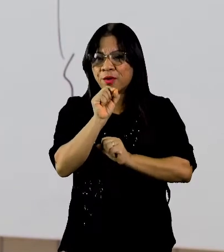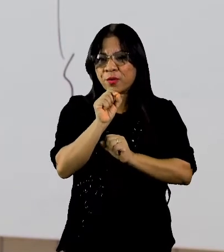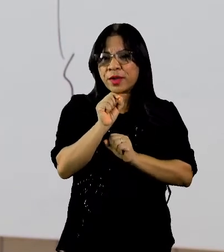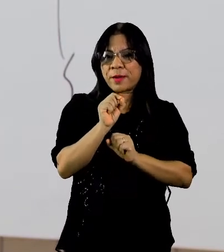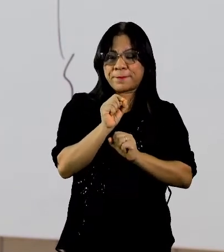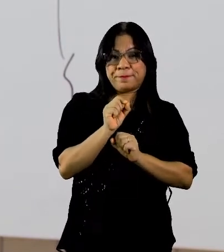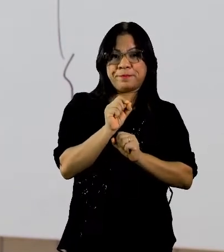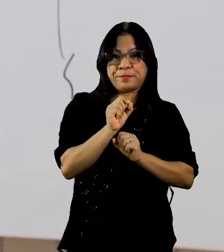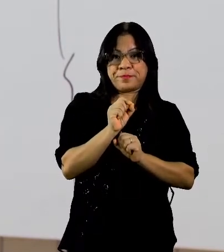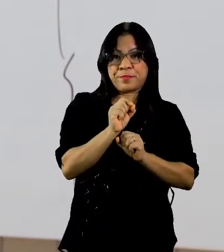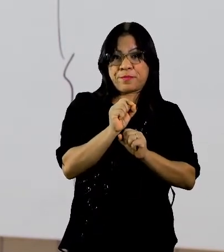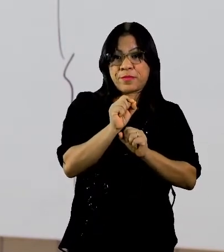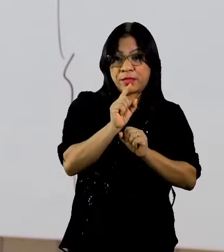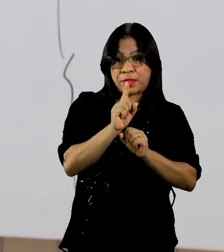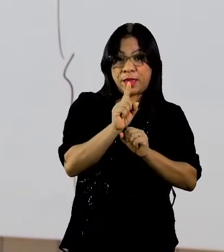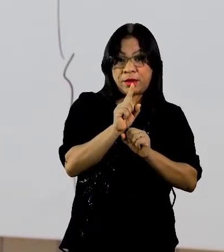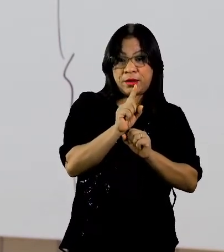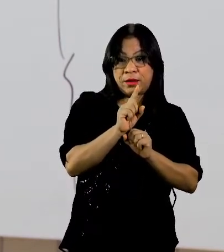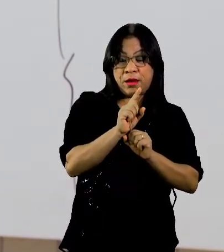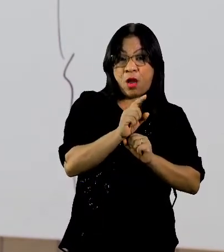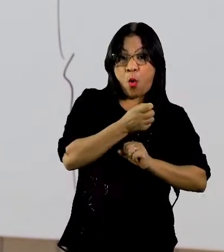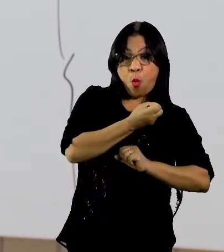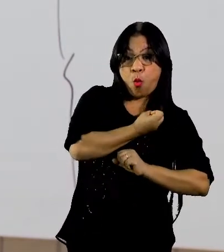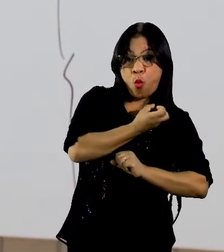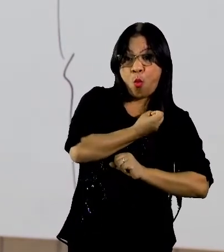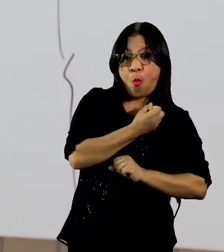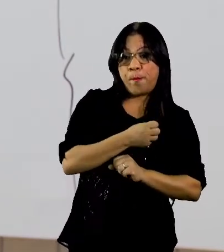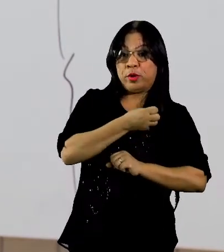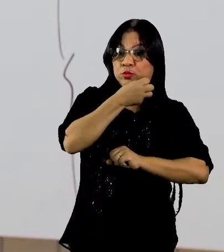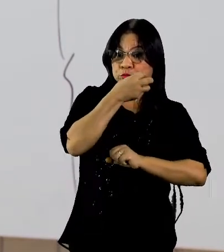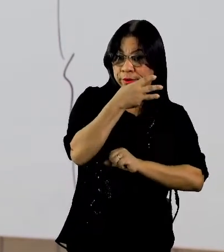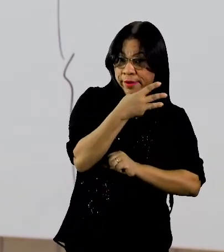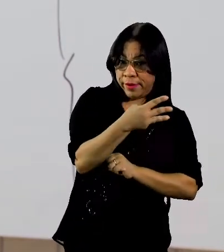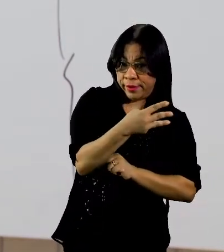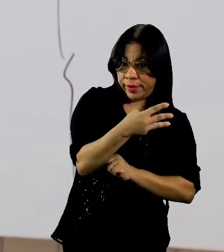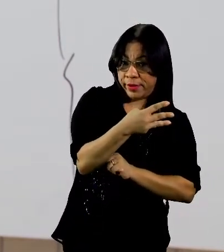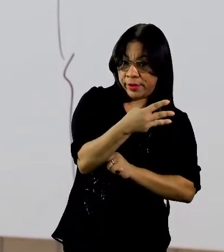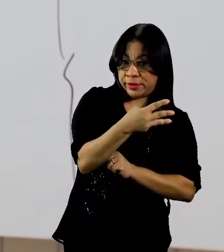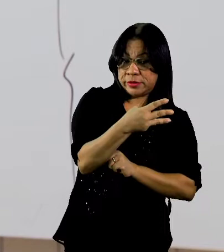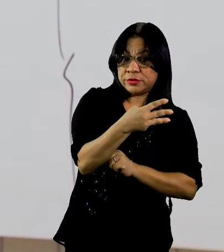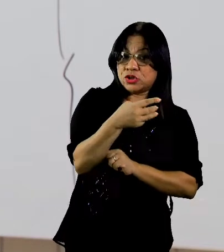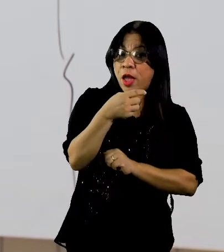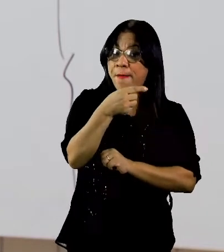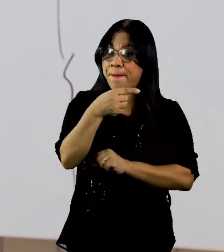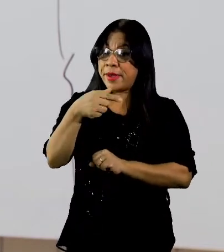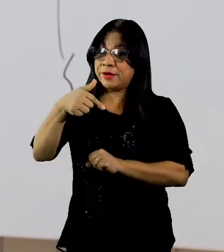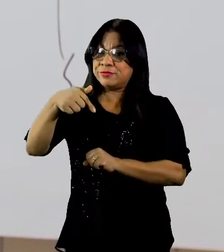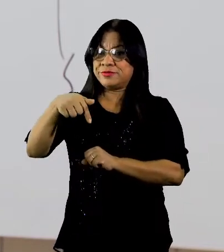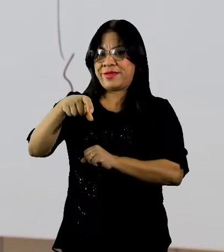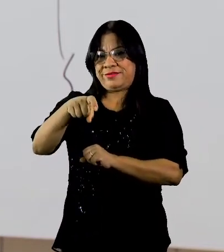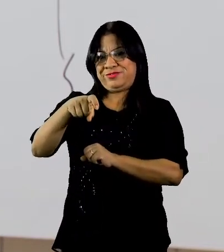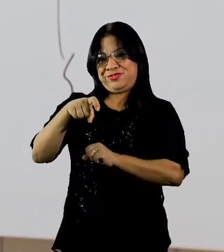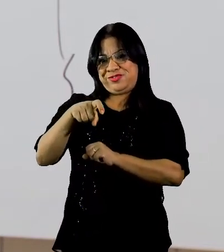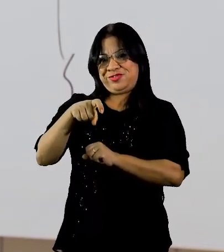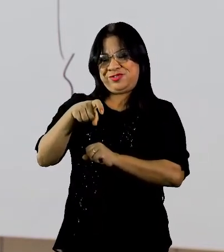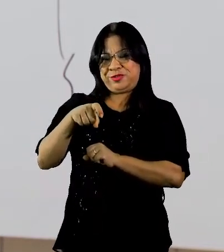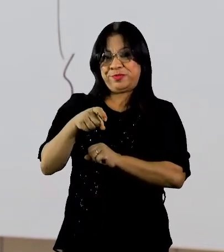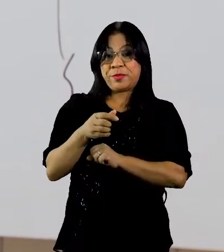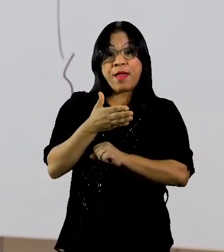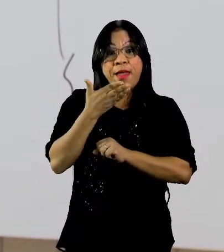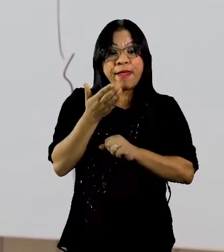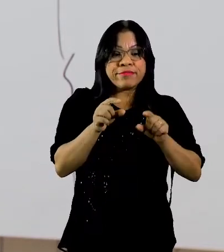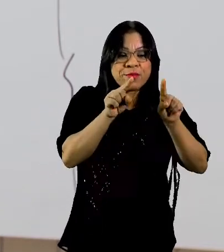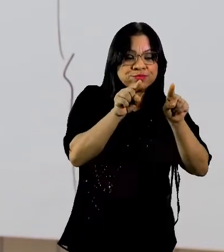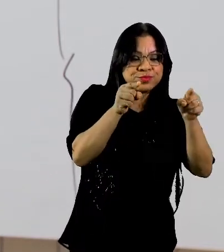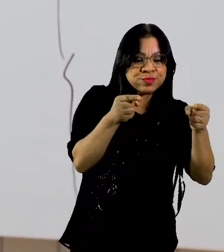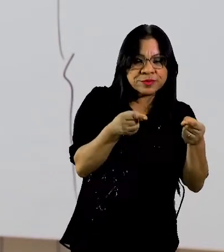então 3, observem uma coisinha, eu tenho menos 7x, então aqui dentro vai